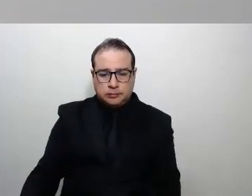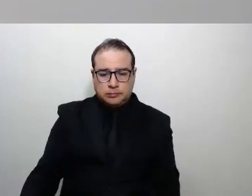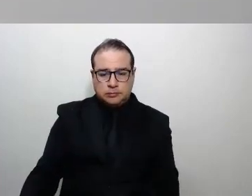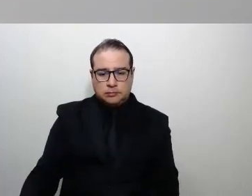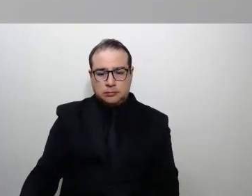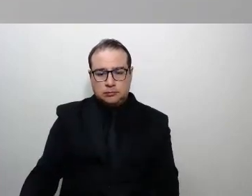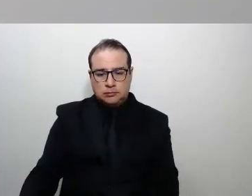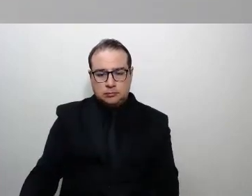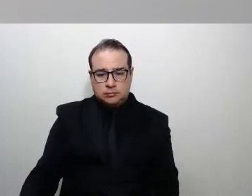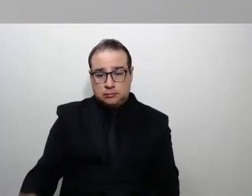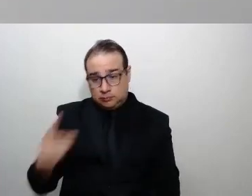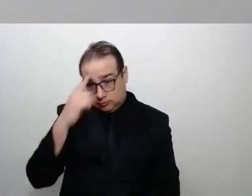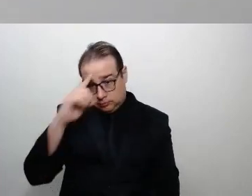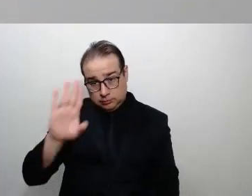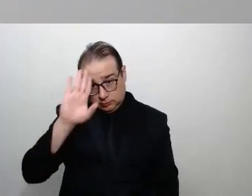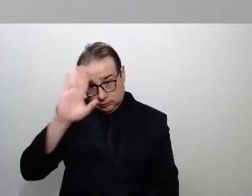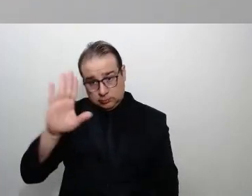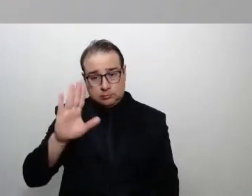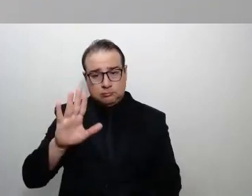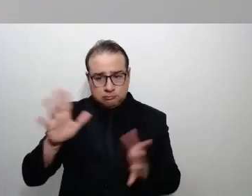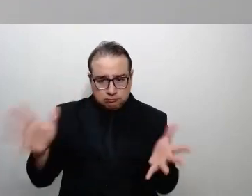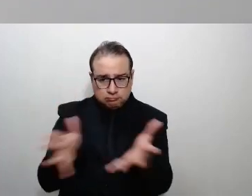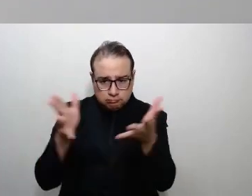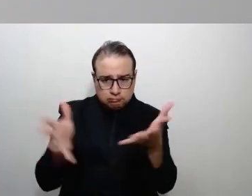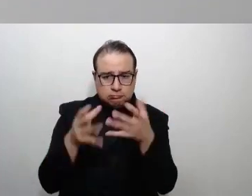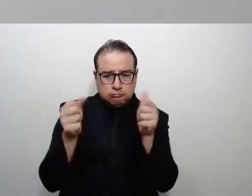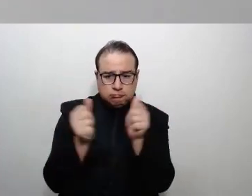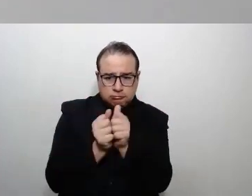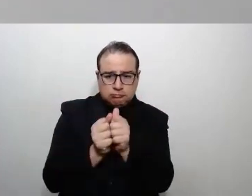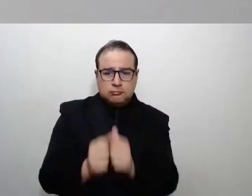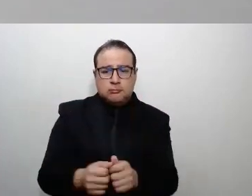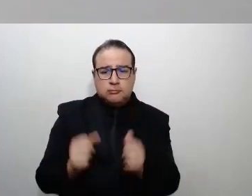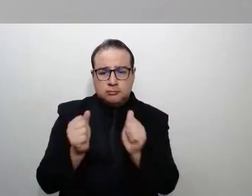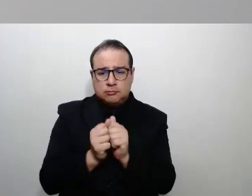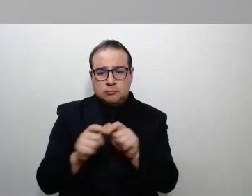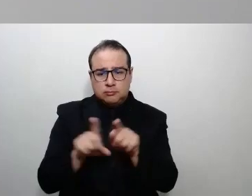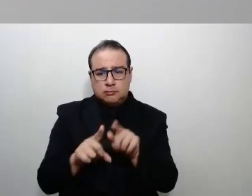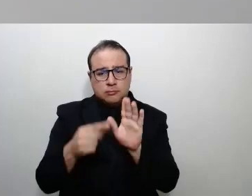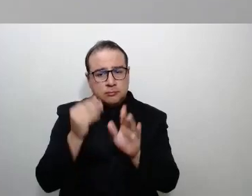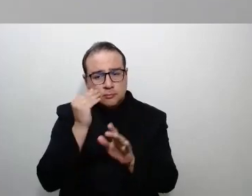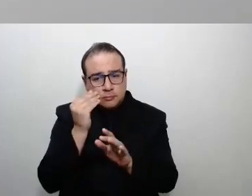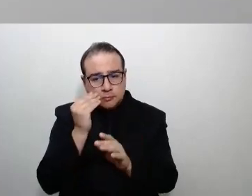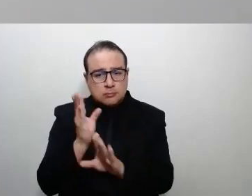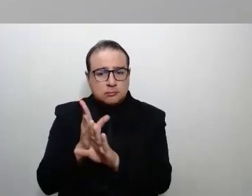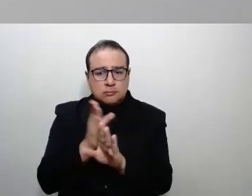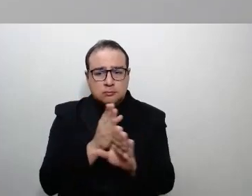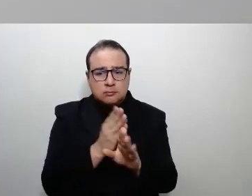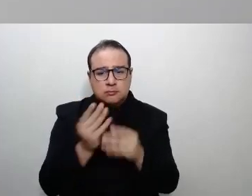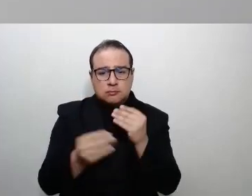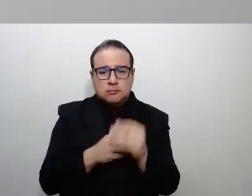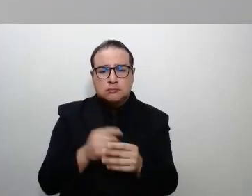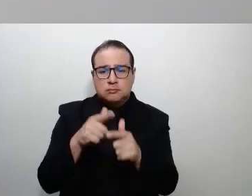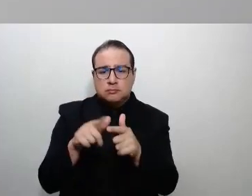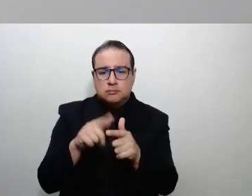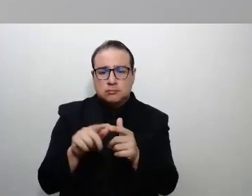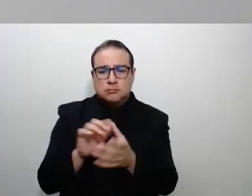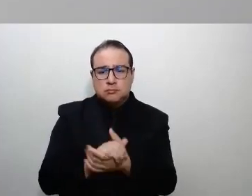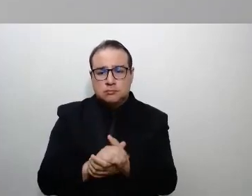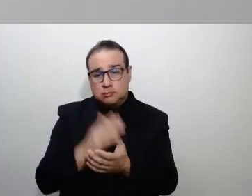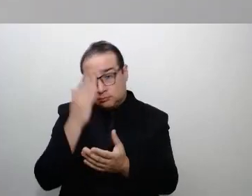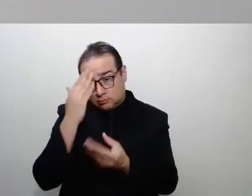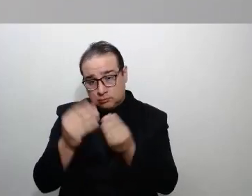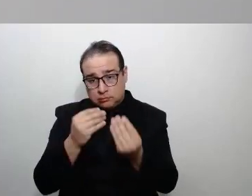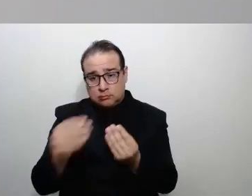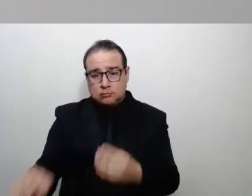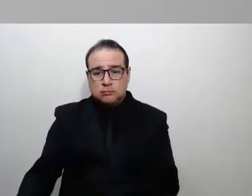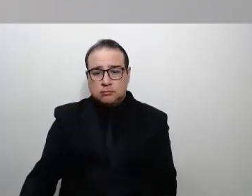motriz é de mãos dadas tentarmos identificar os problemas e saná-los